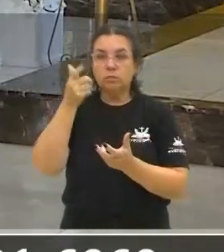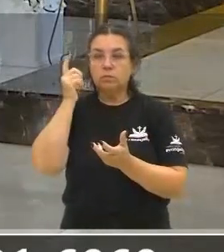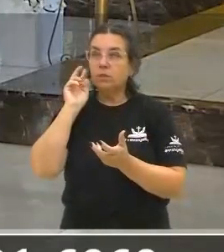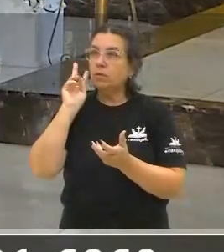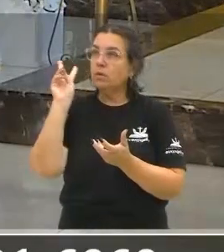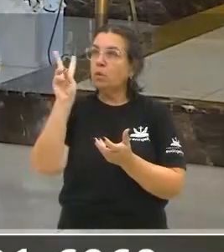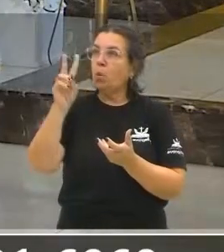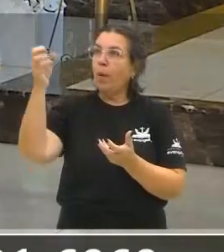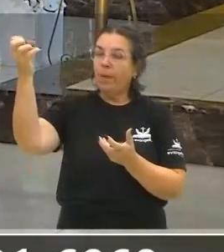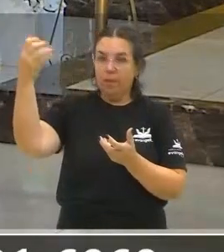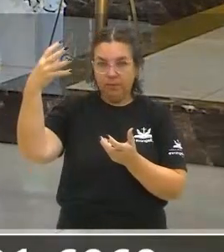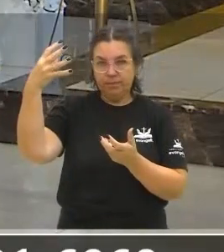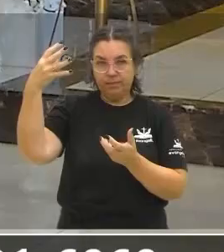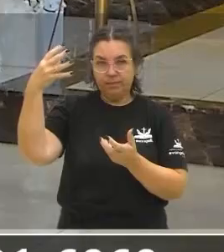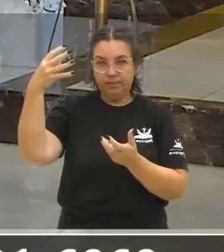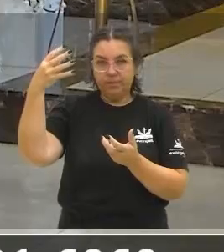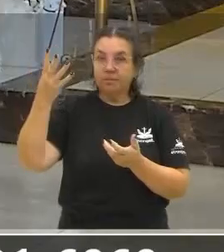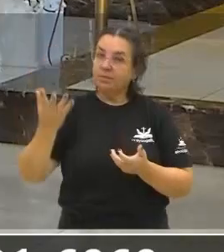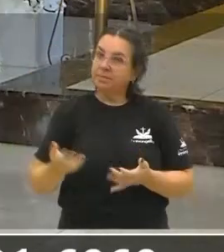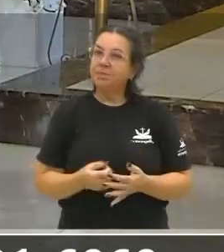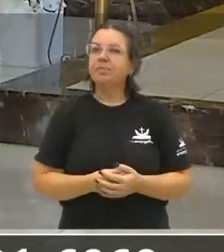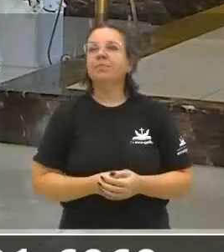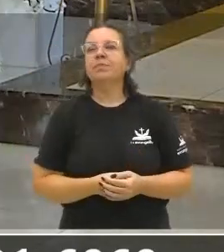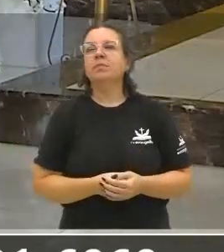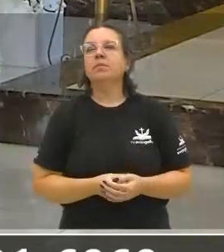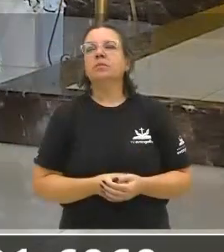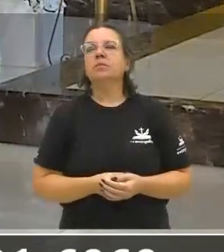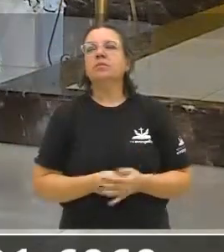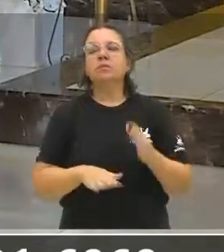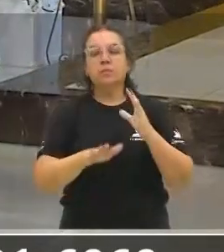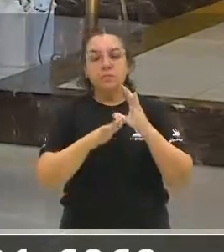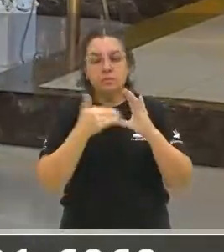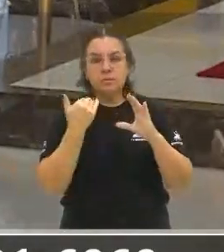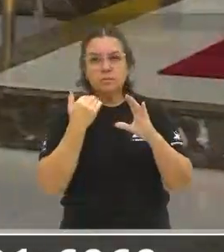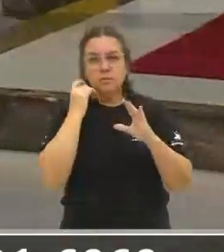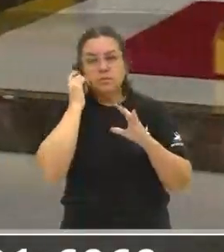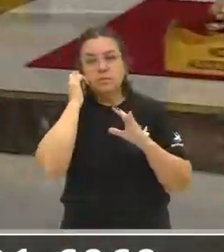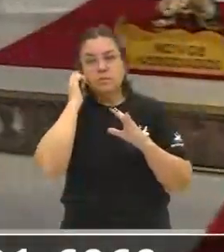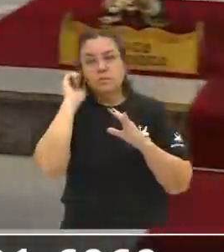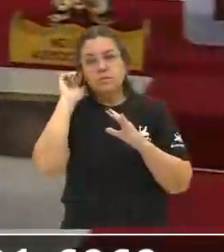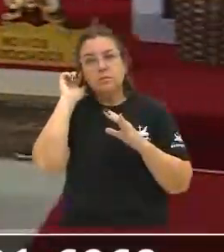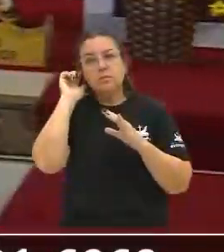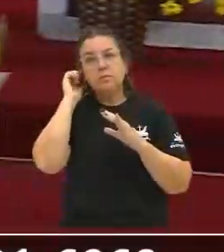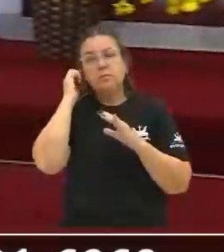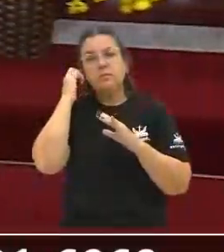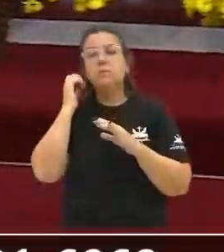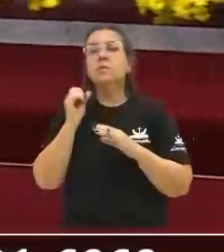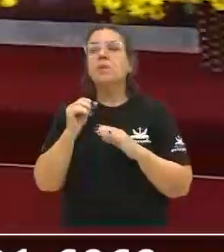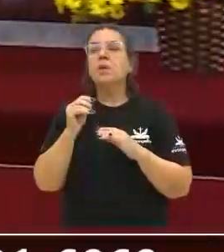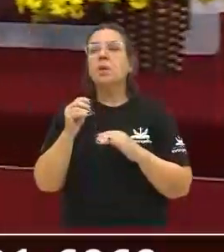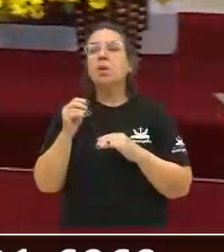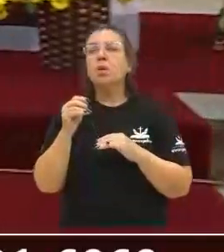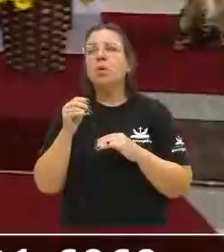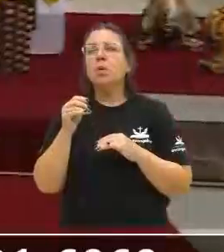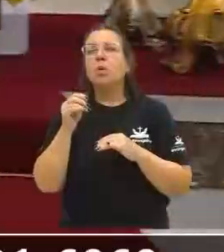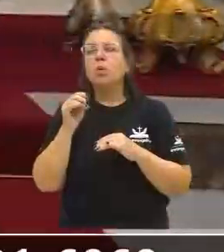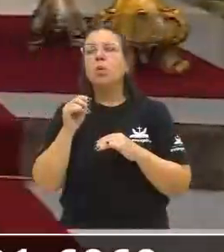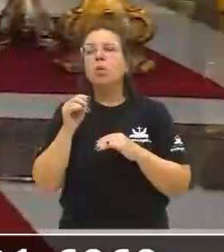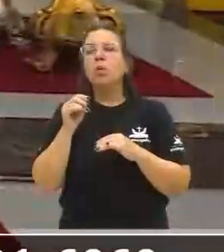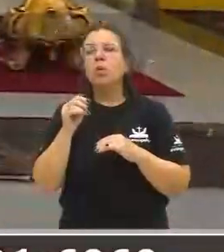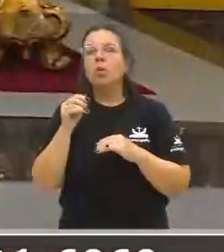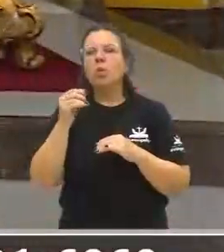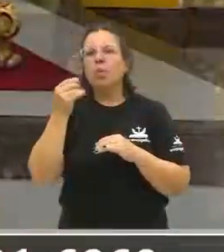a luz. Recebi agora uma notícia que o Hospital Pequeno Príncipe atendeu mais